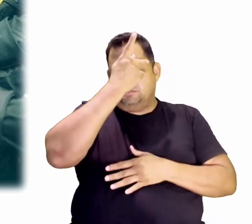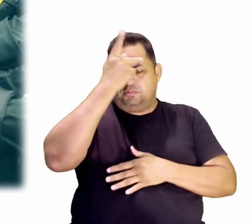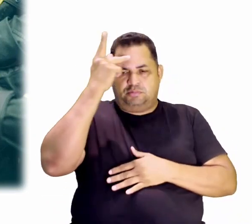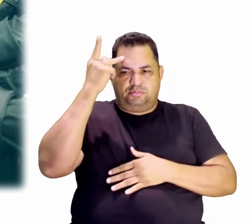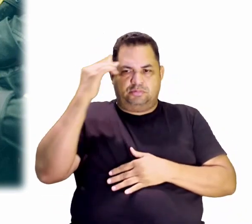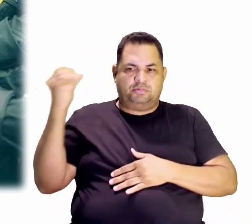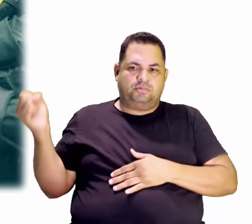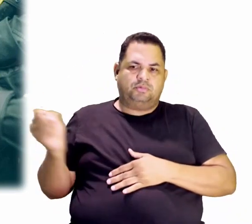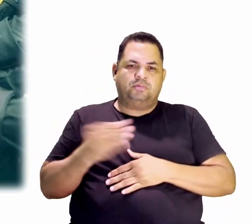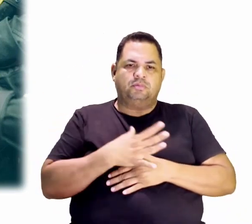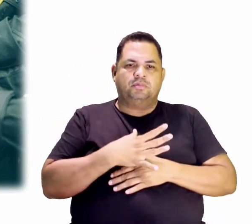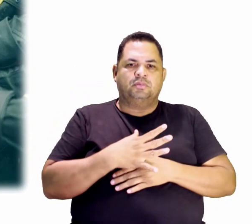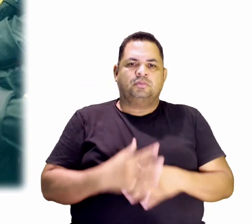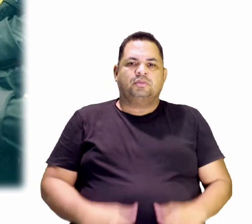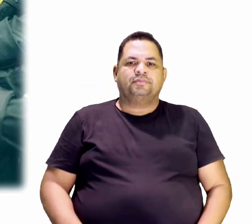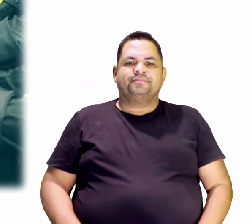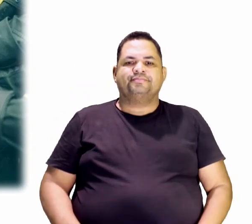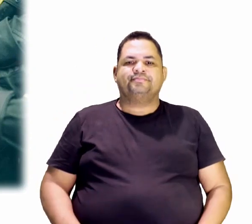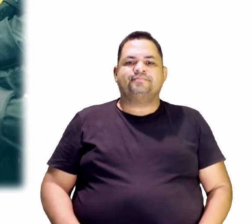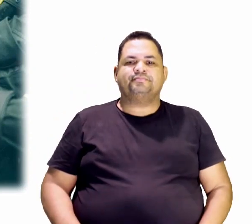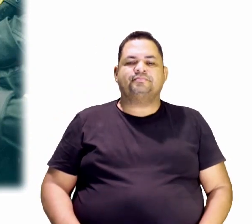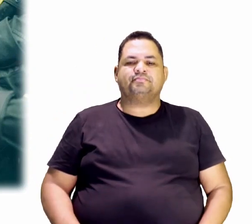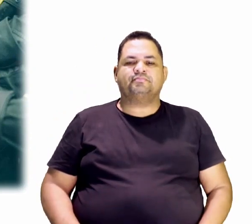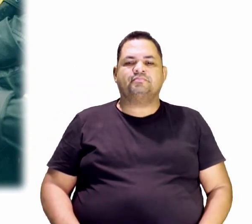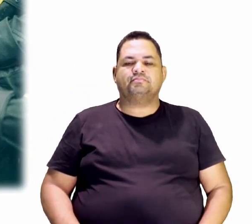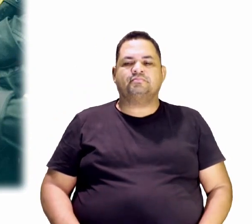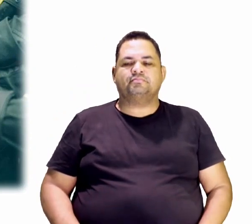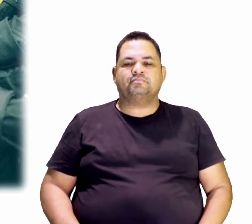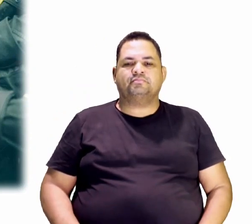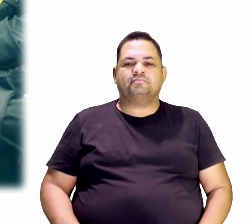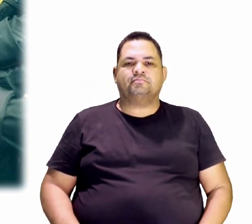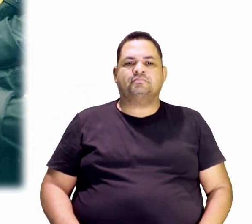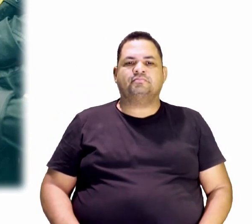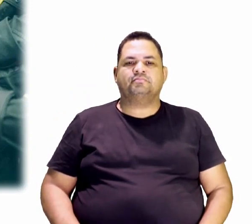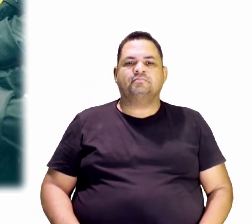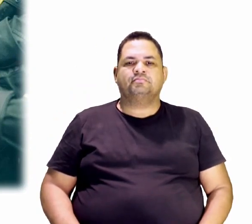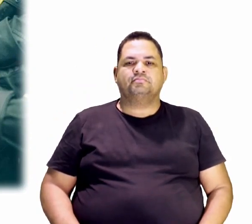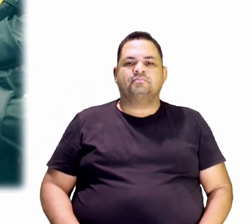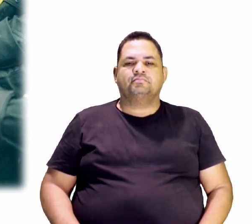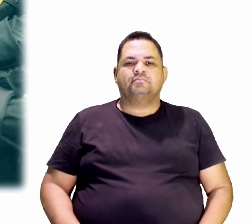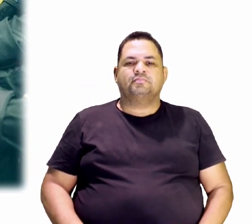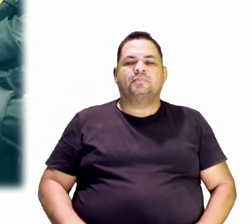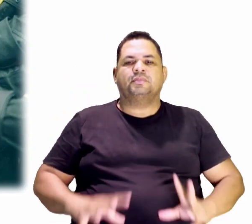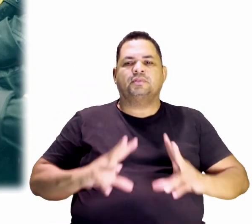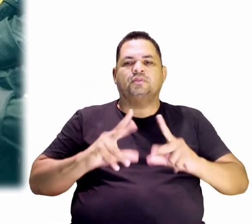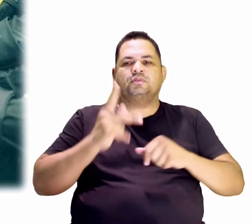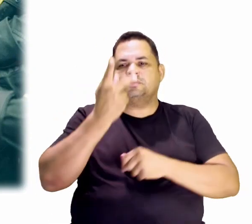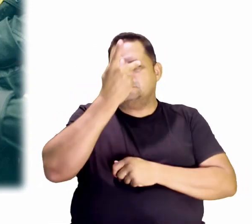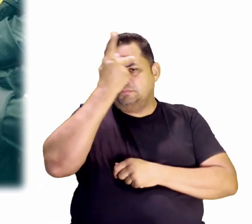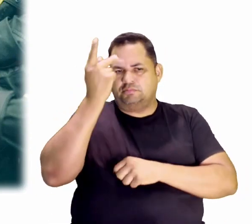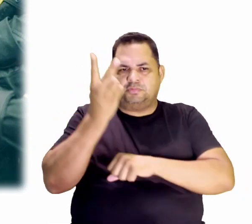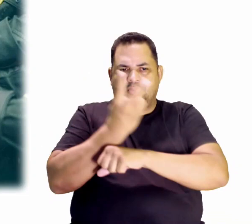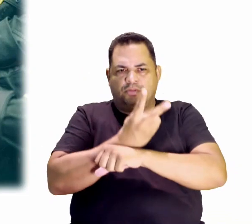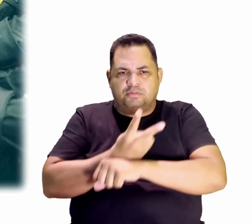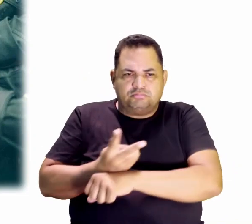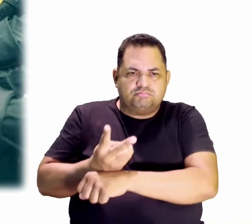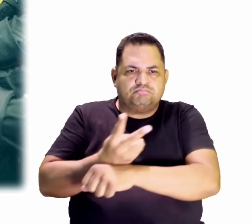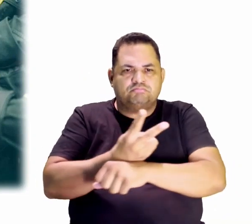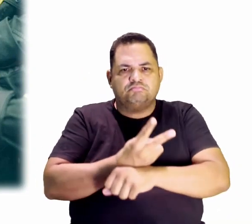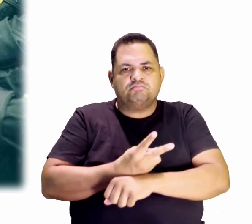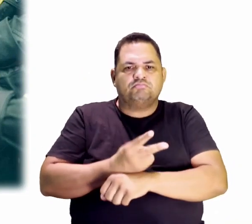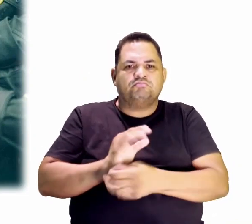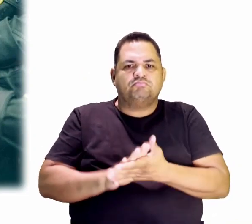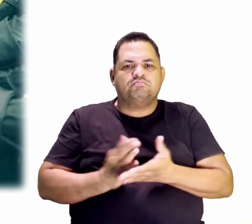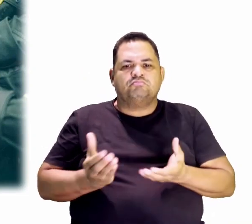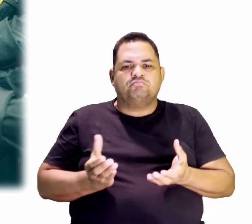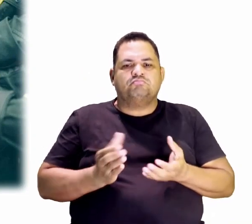pessoas jovens, né? Pela galera, é isso aí. Que todo mundo aí tá buscando o quê, prof? Fazer parte